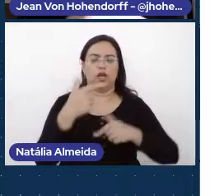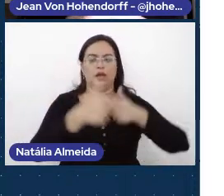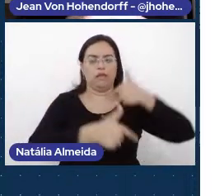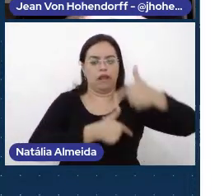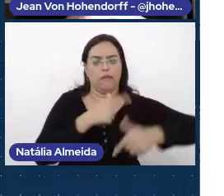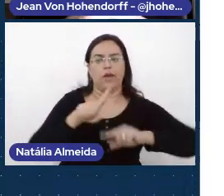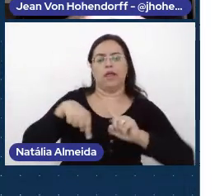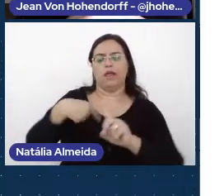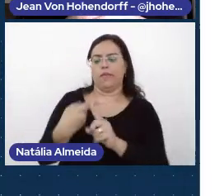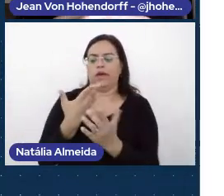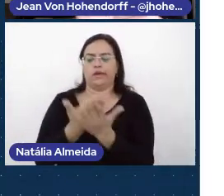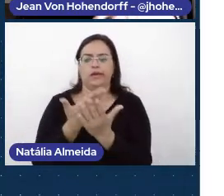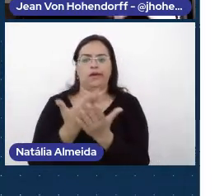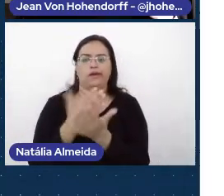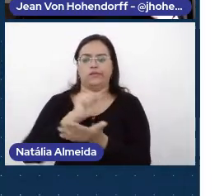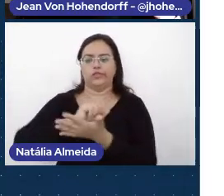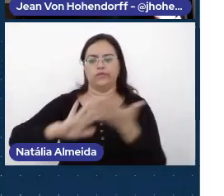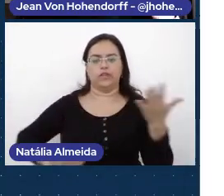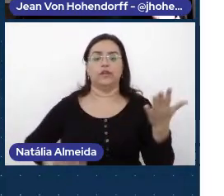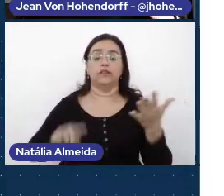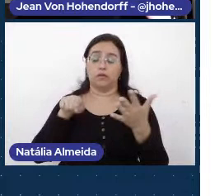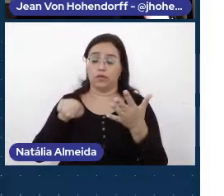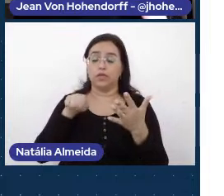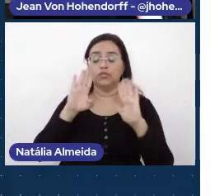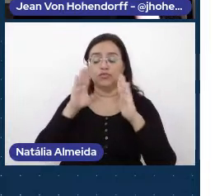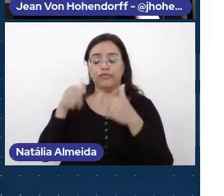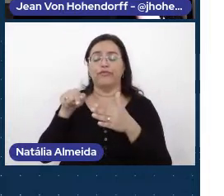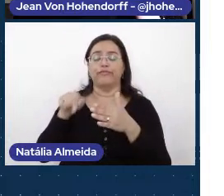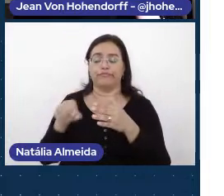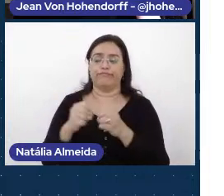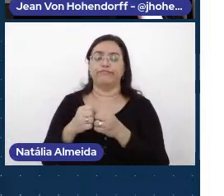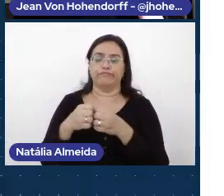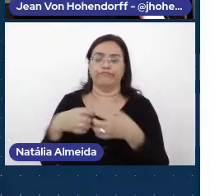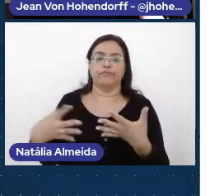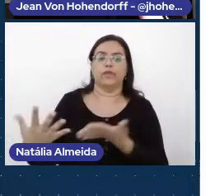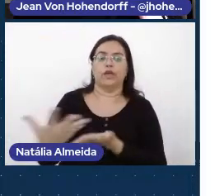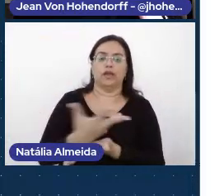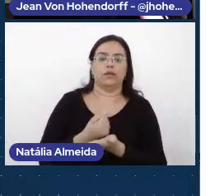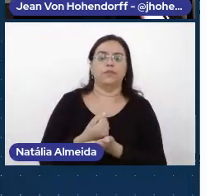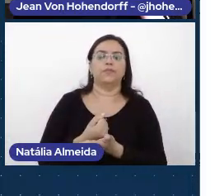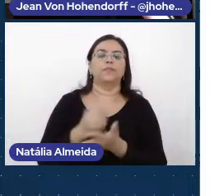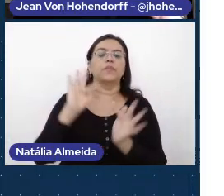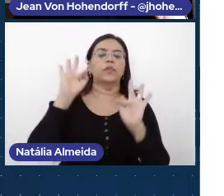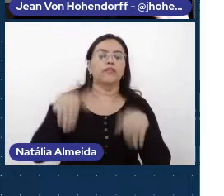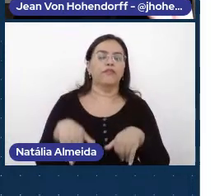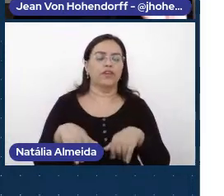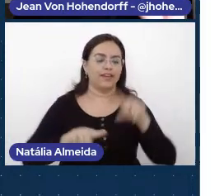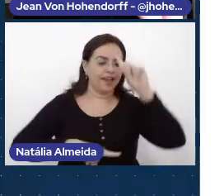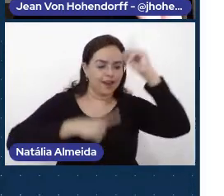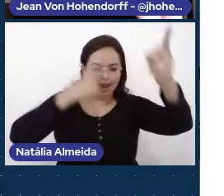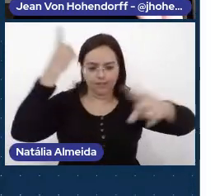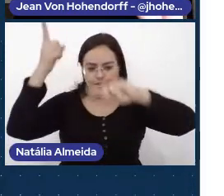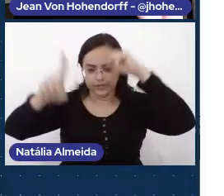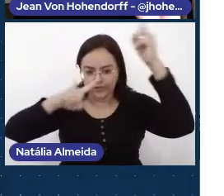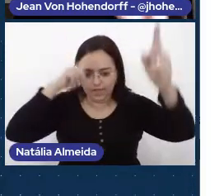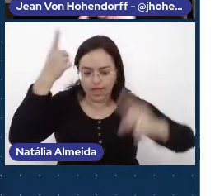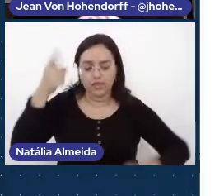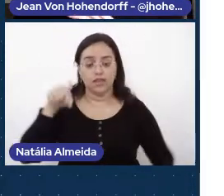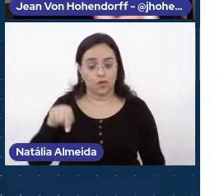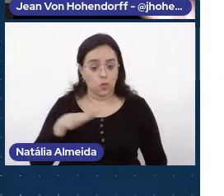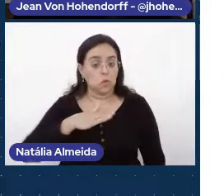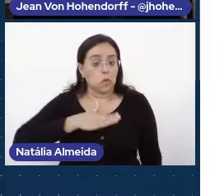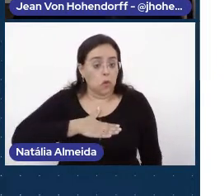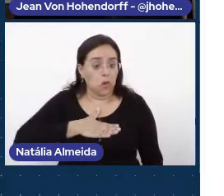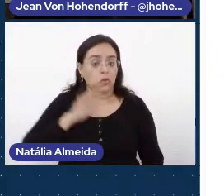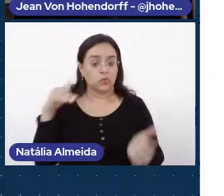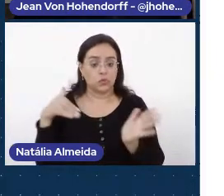implicando na coleta de dados. Por fim, a criatividade. Eu gosto muito desse critério, que é um critério que vai dizer que eu